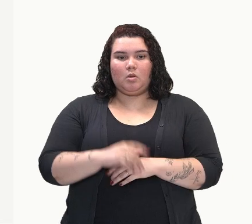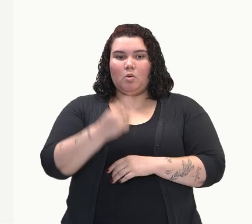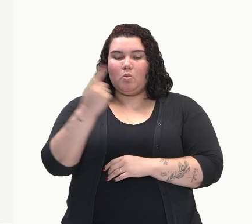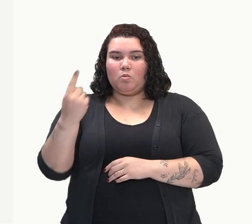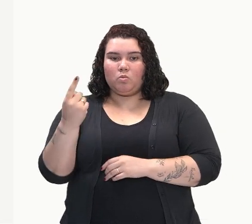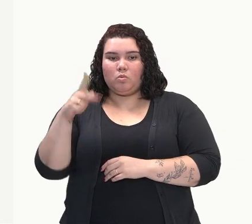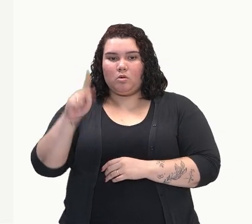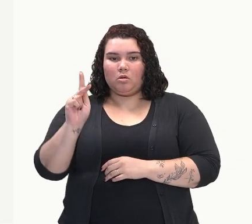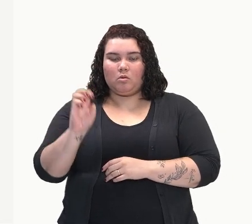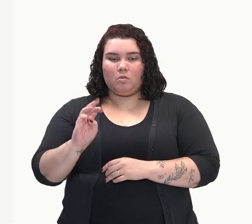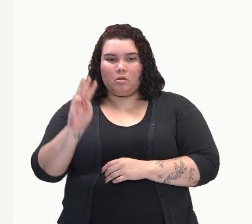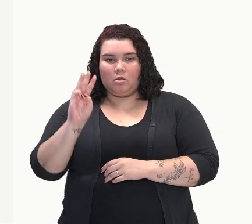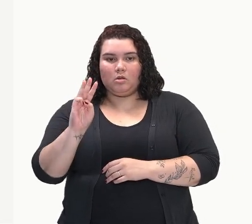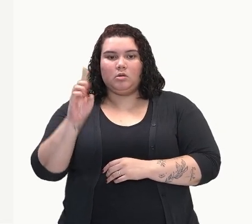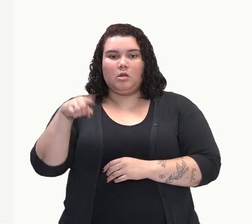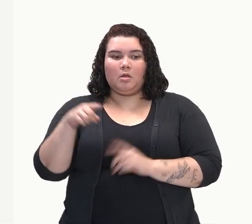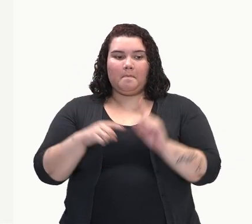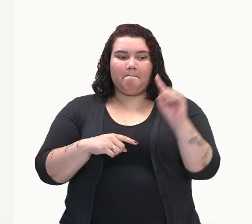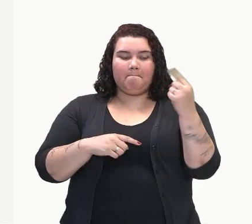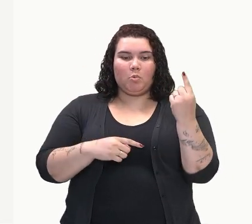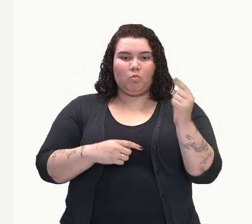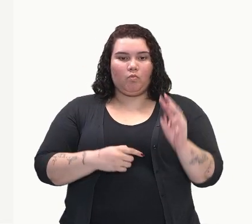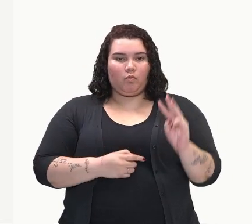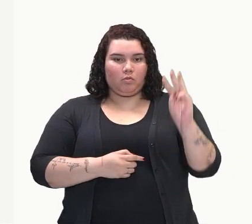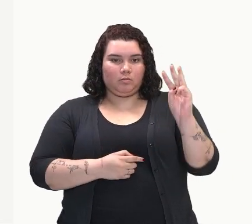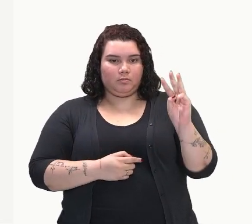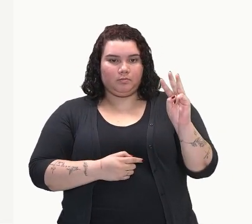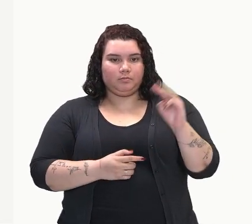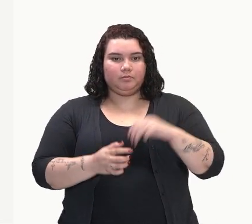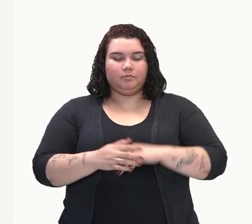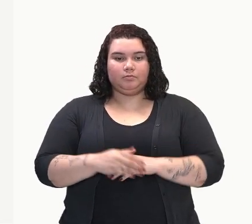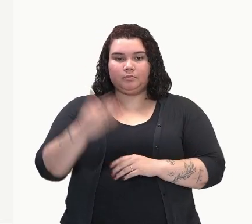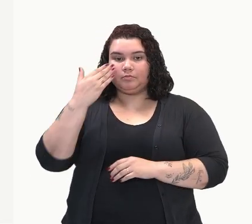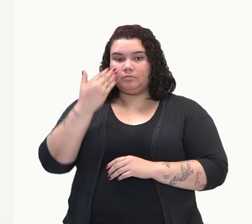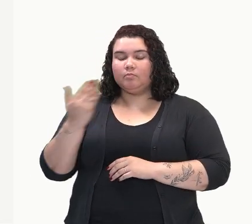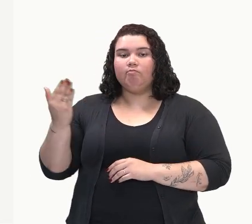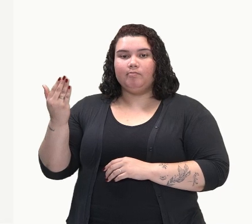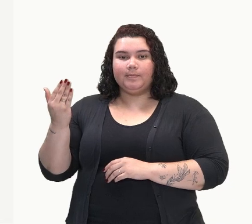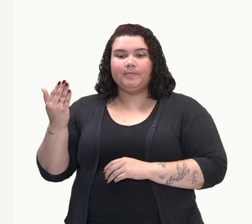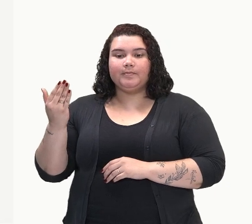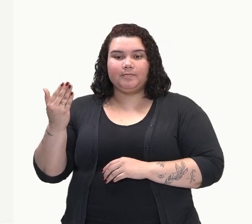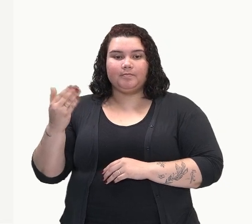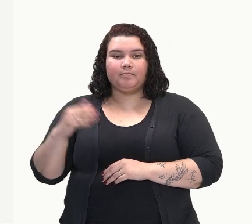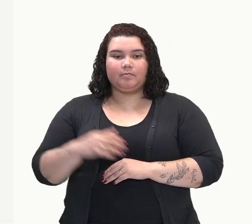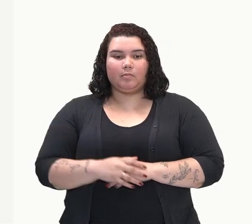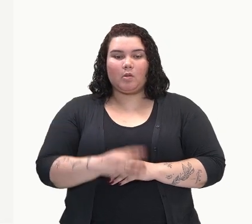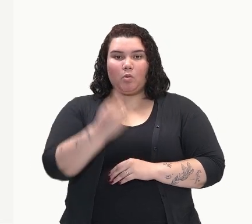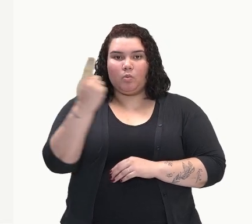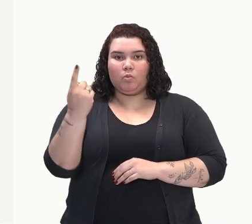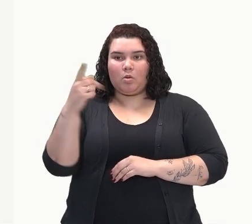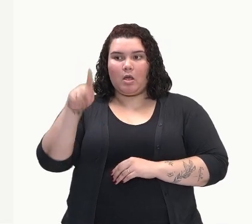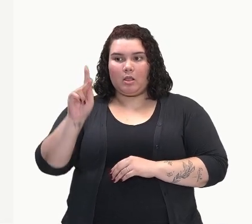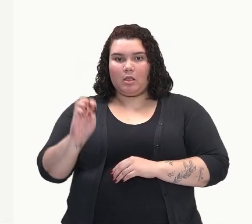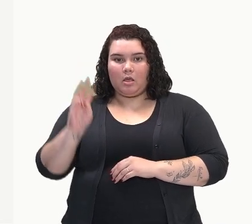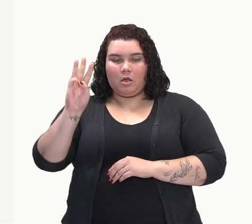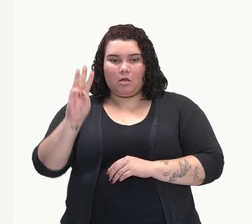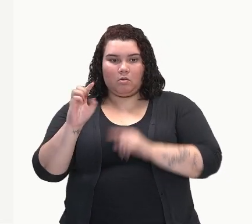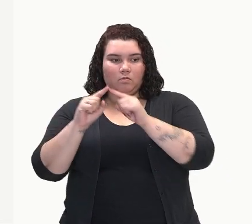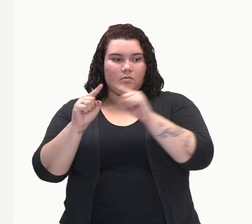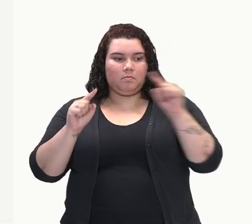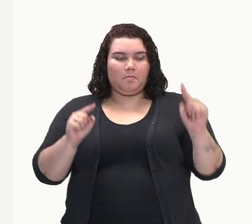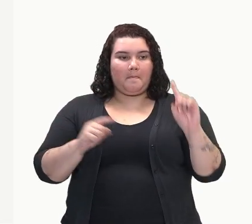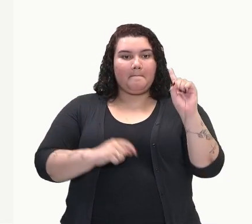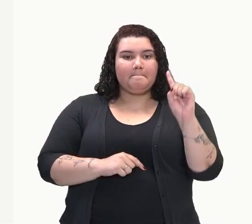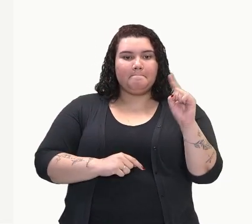segundo. E temos uma unidade especial, né, que é o quilowatt. O quilowatt, na verdade, vale exatamente